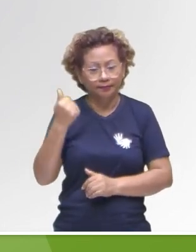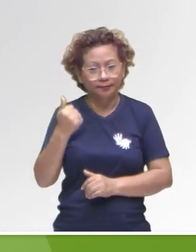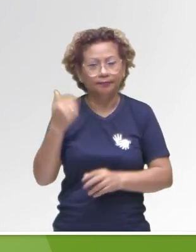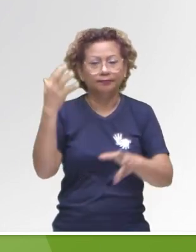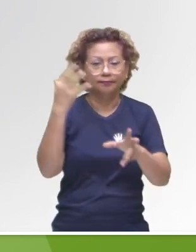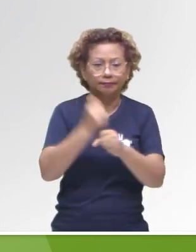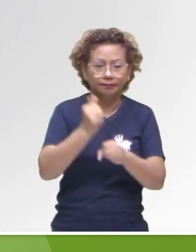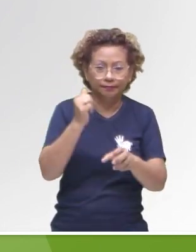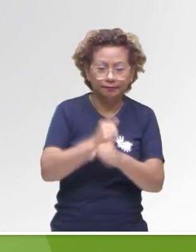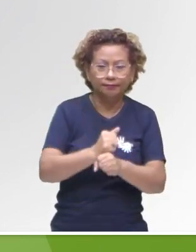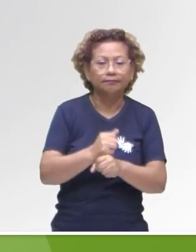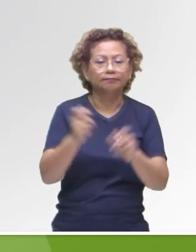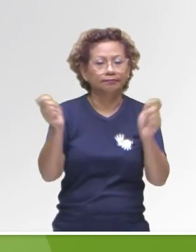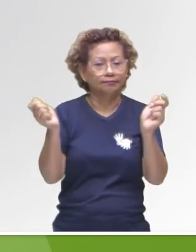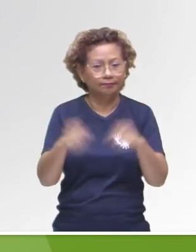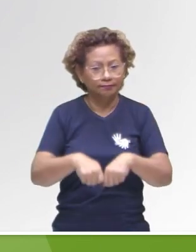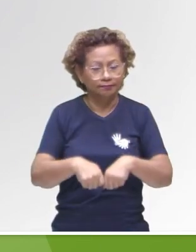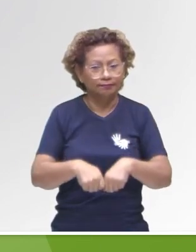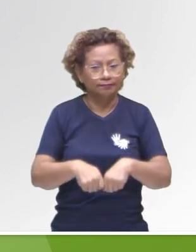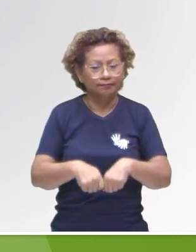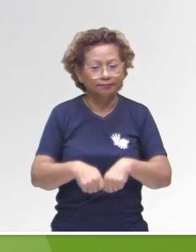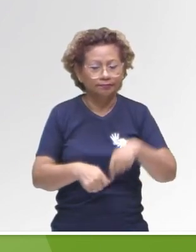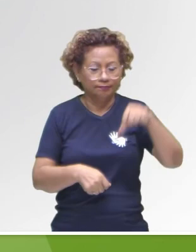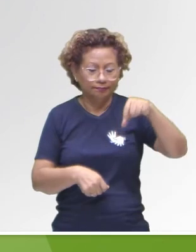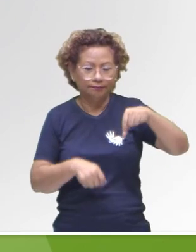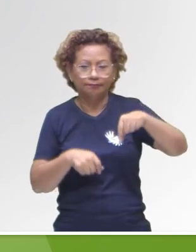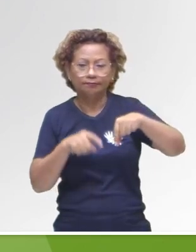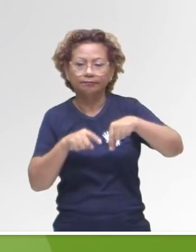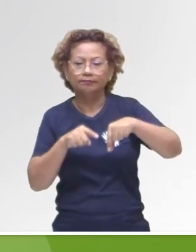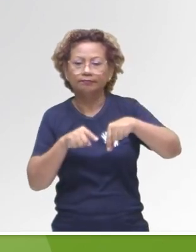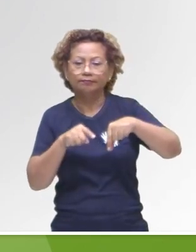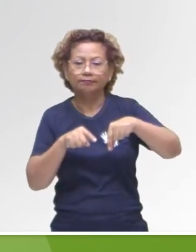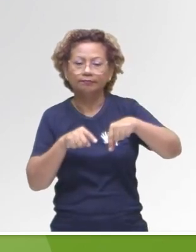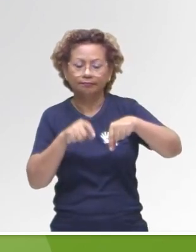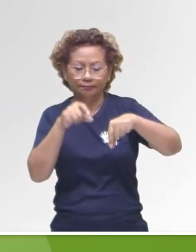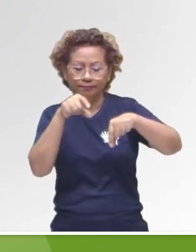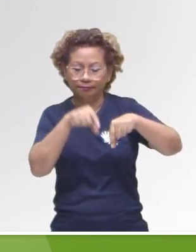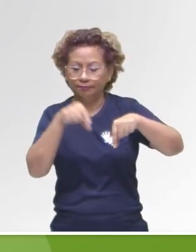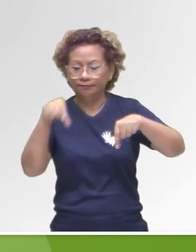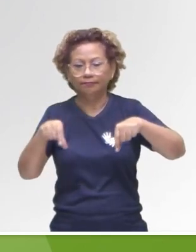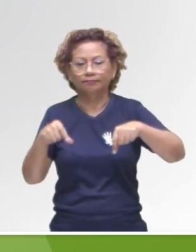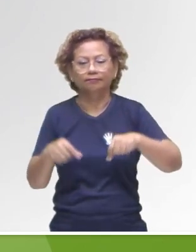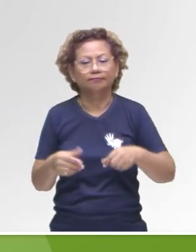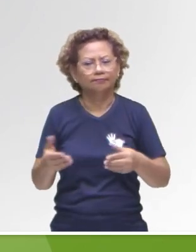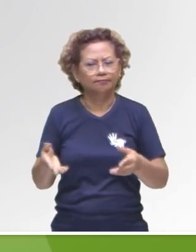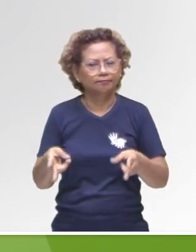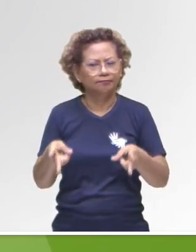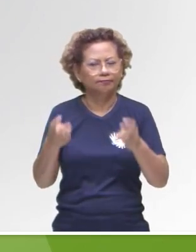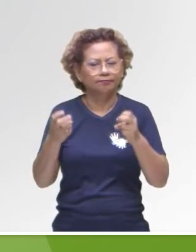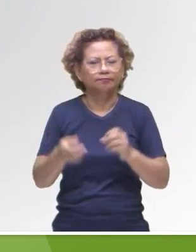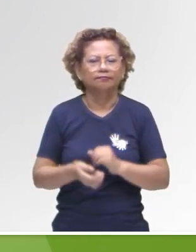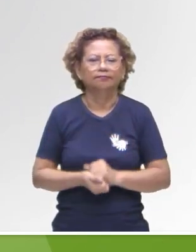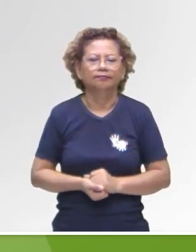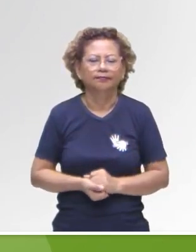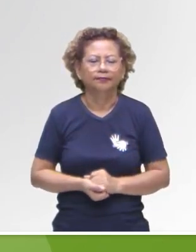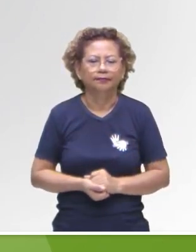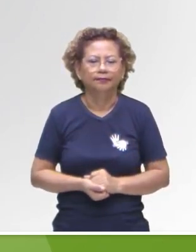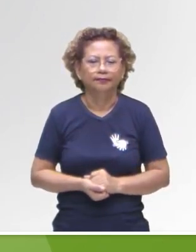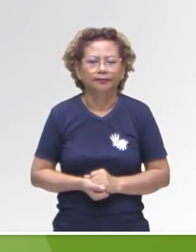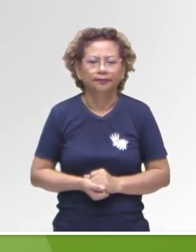associação. Então vamos lá para a capacitância equivalente da associação aqui, ó. Observe,